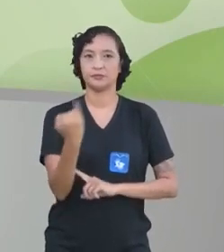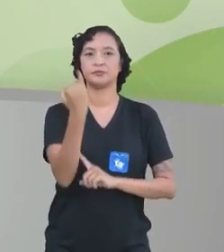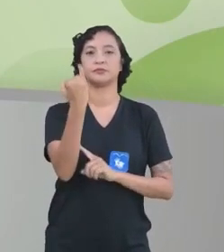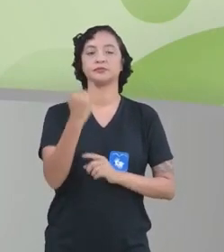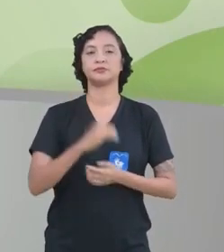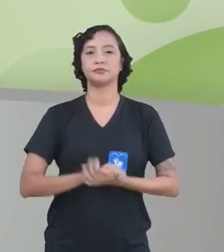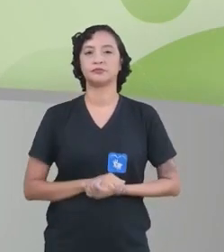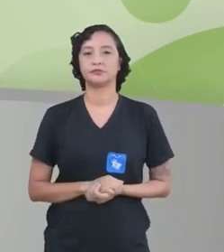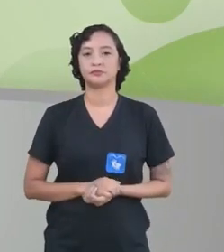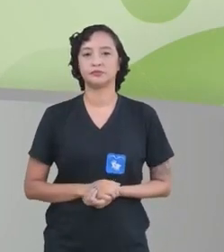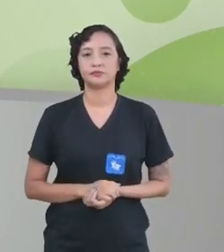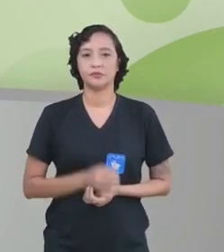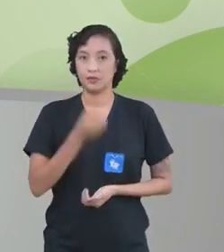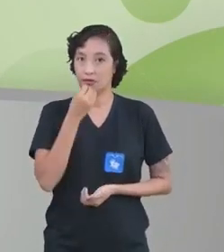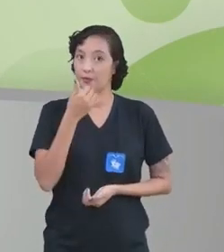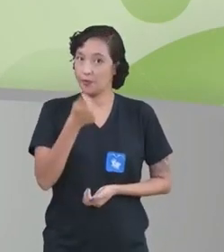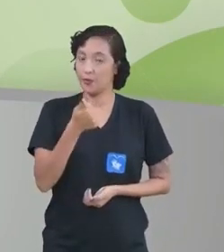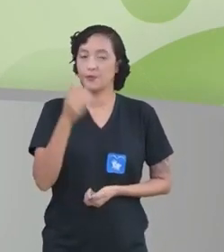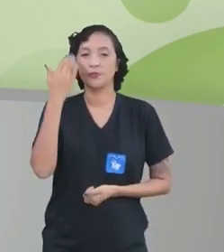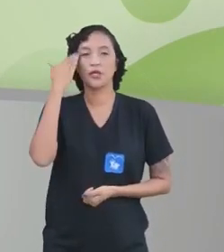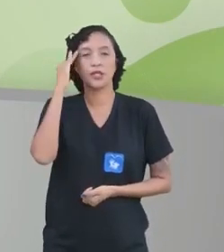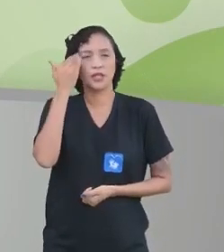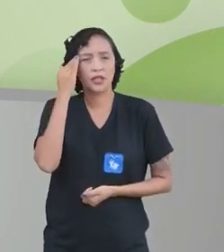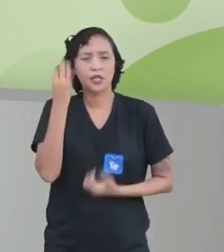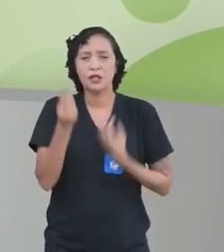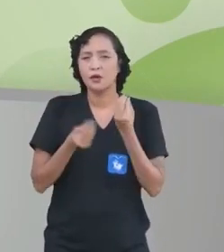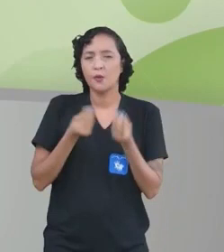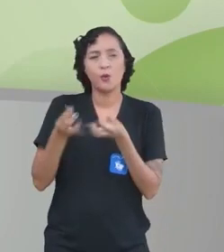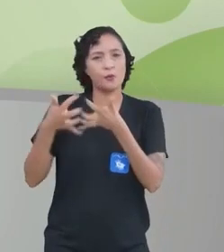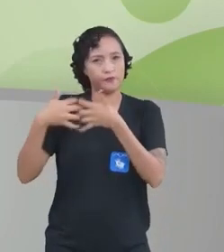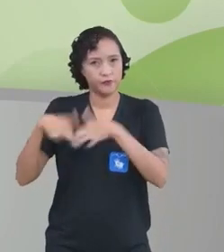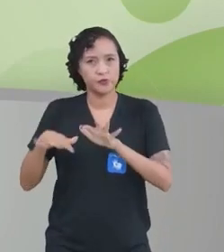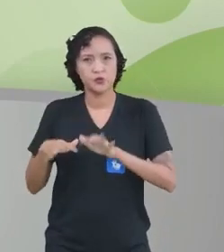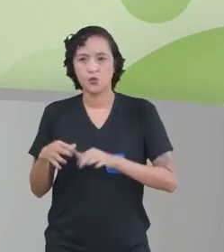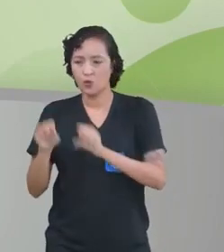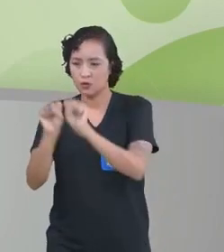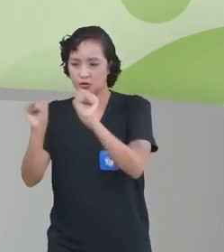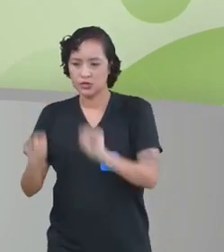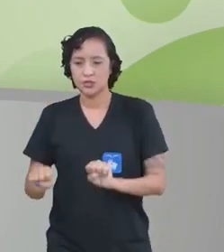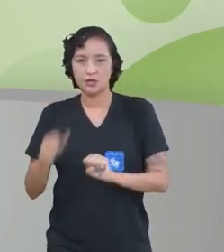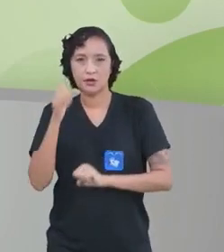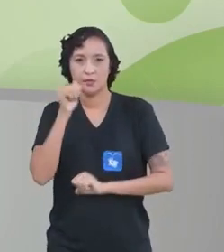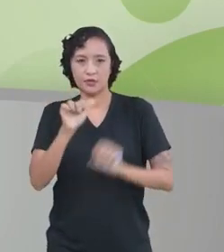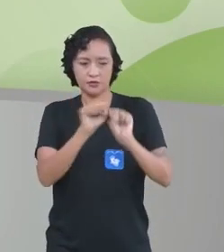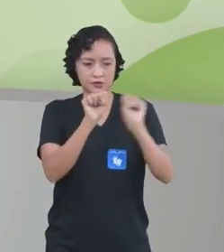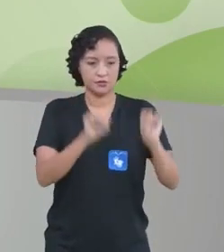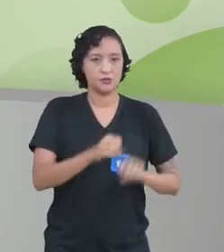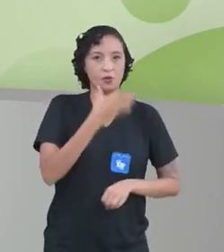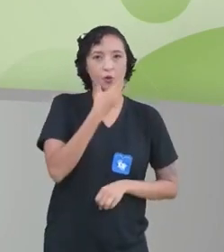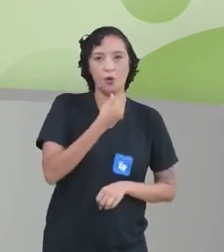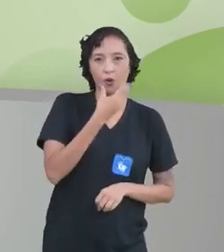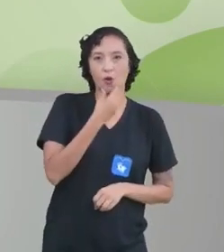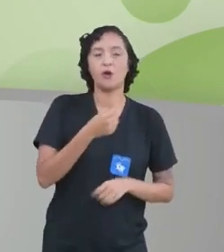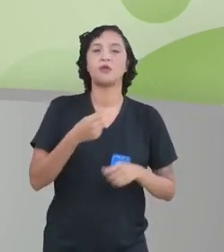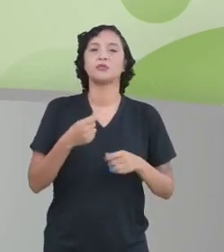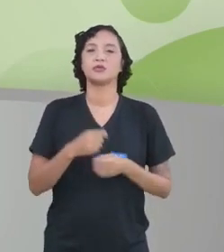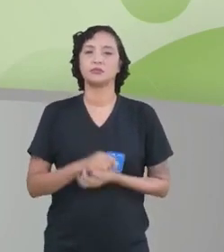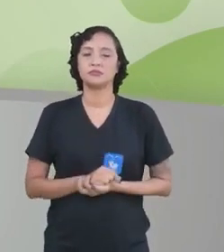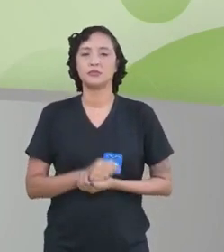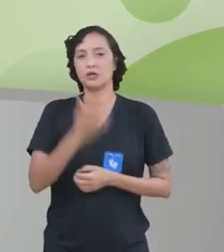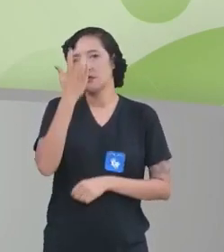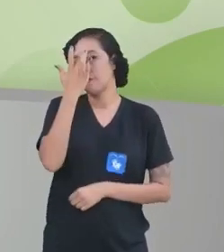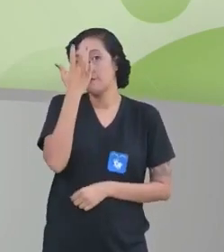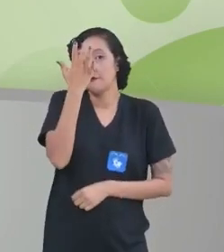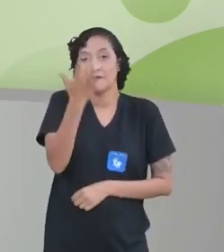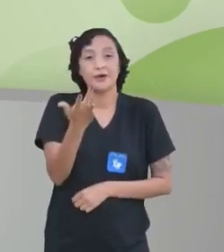tá bom? Entendendo como funcionam esses sistemas, fica qualificado entendermos como